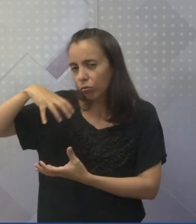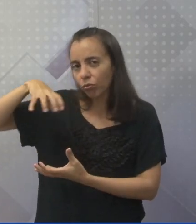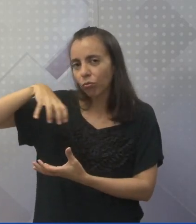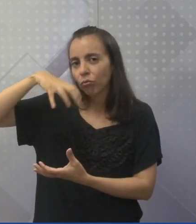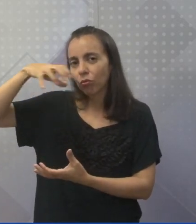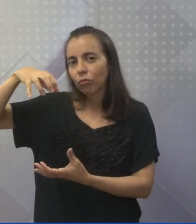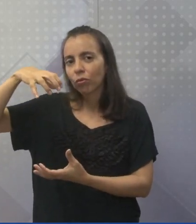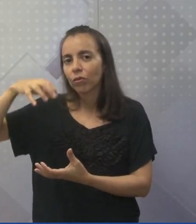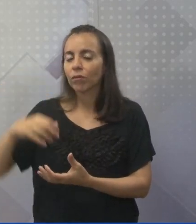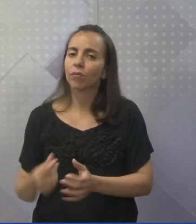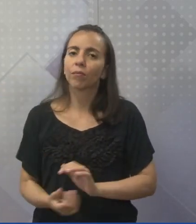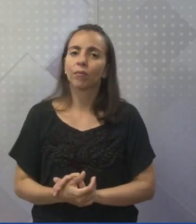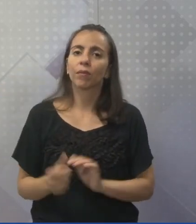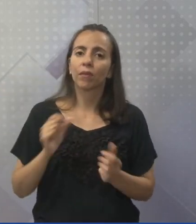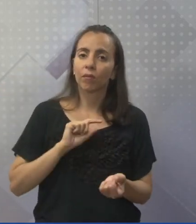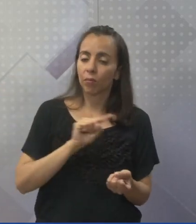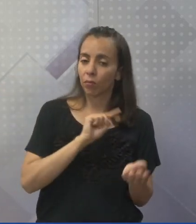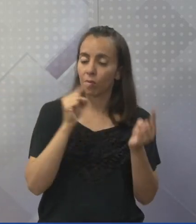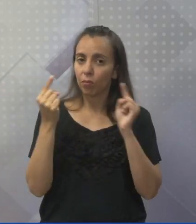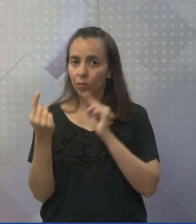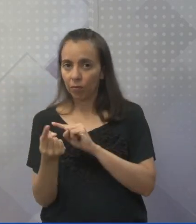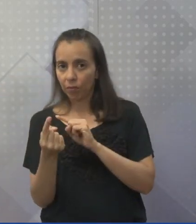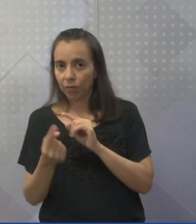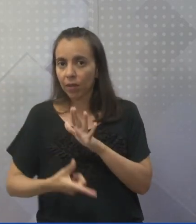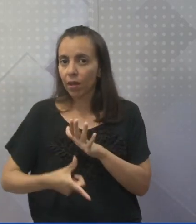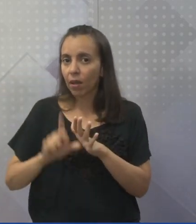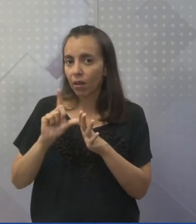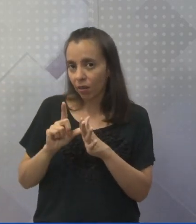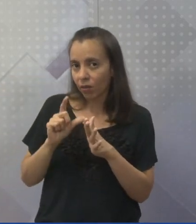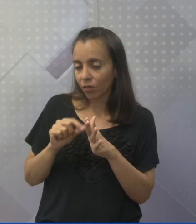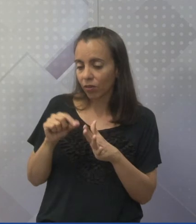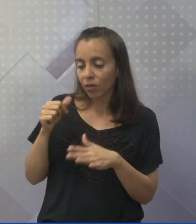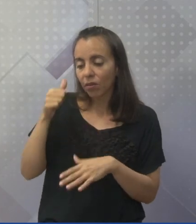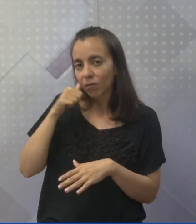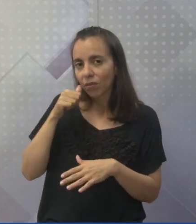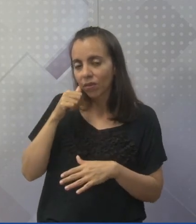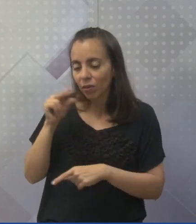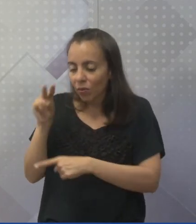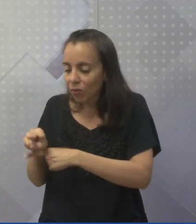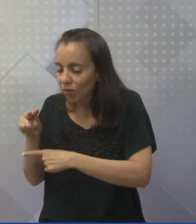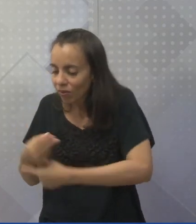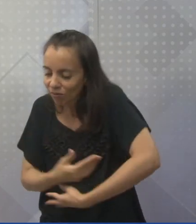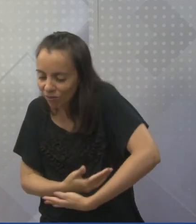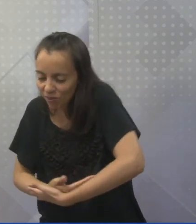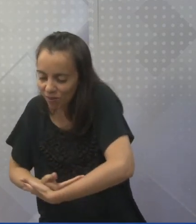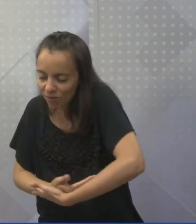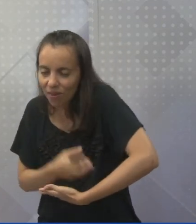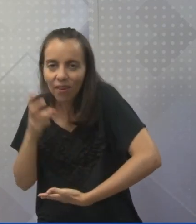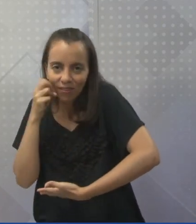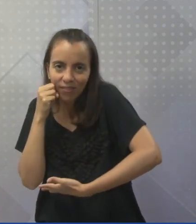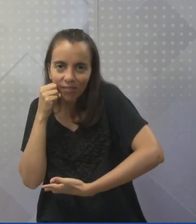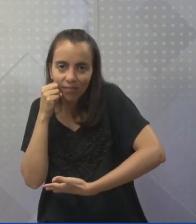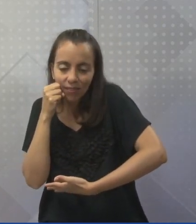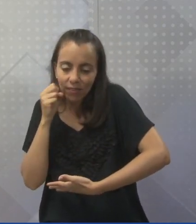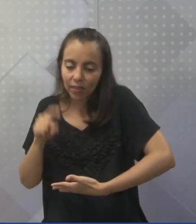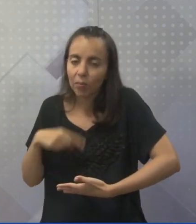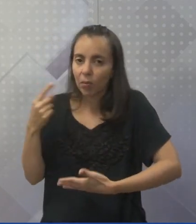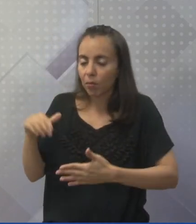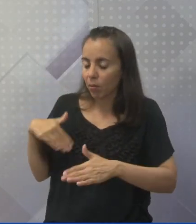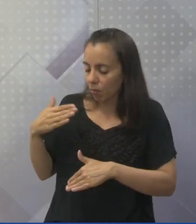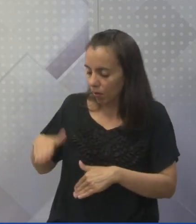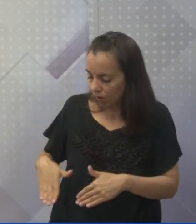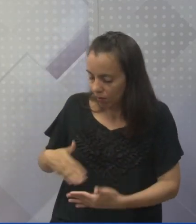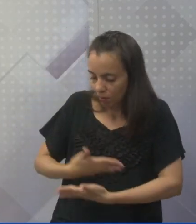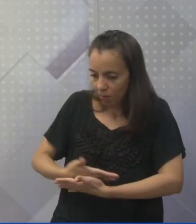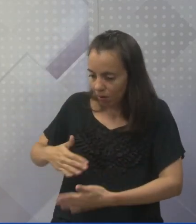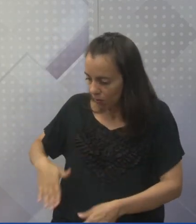uma inversão de valores aí. Antes ela cuidava dessa criancinha. Agora essa mulher vai cuidar dela